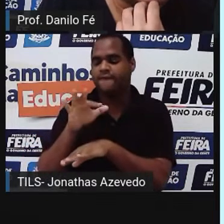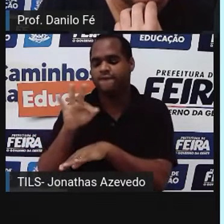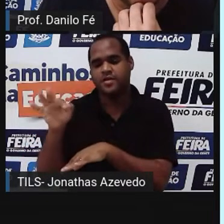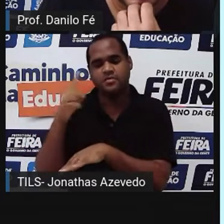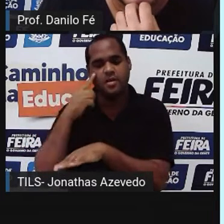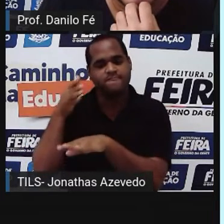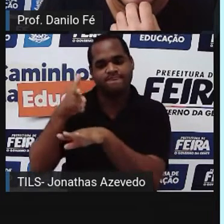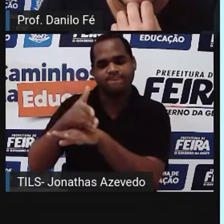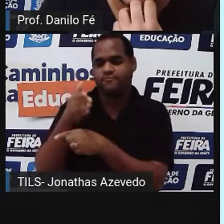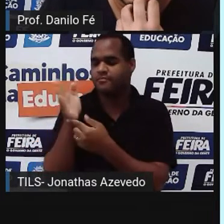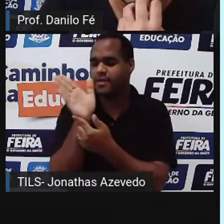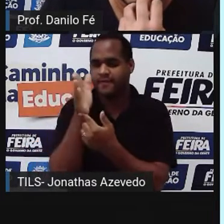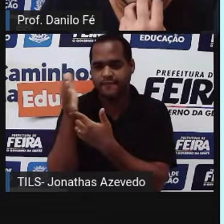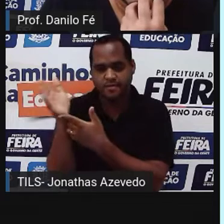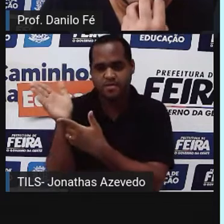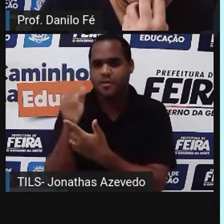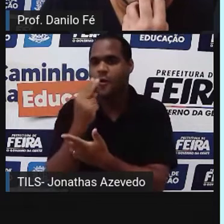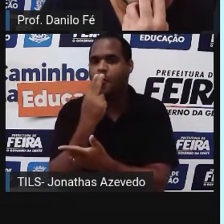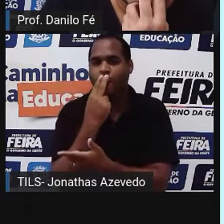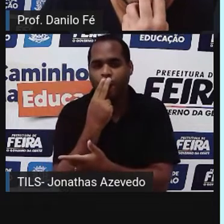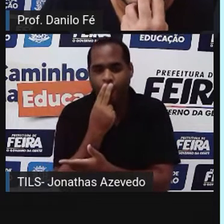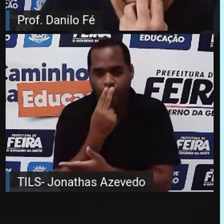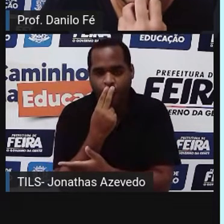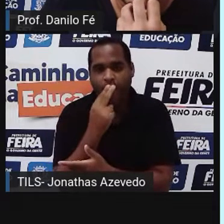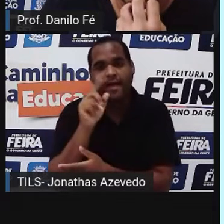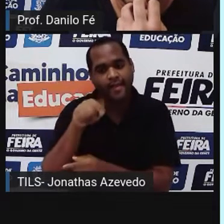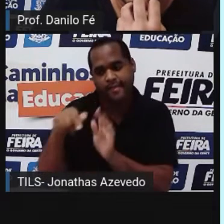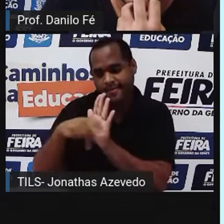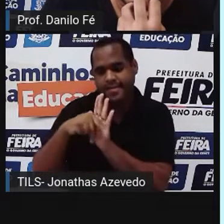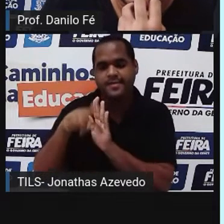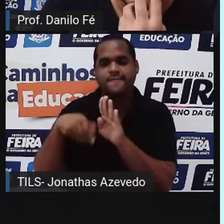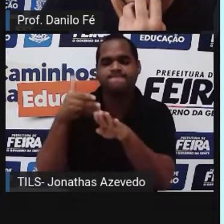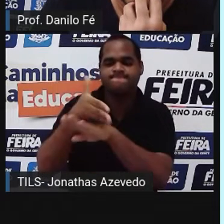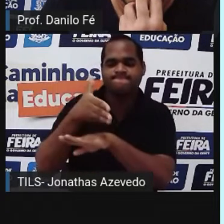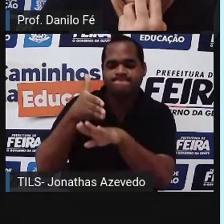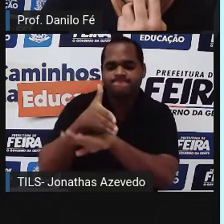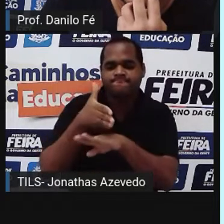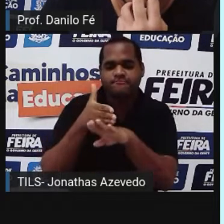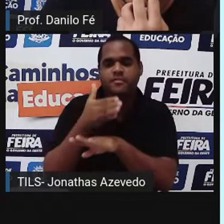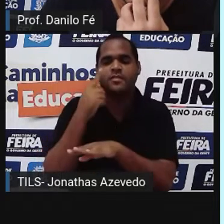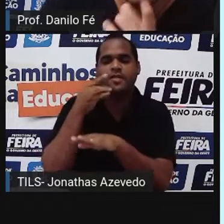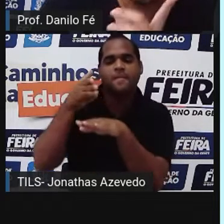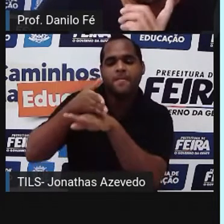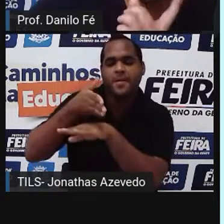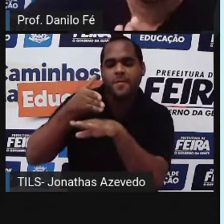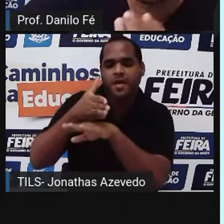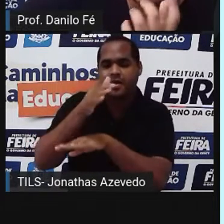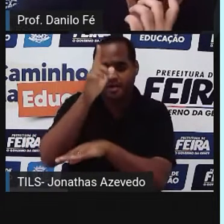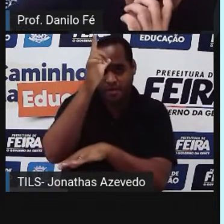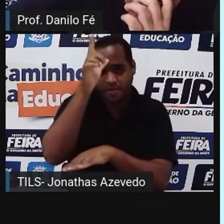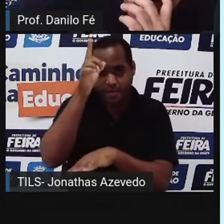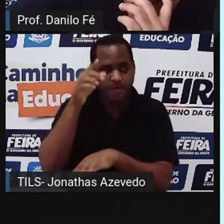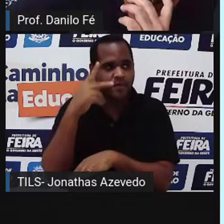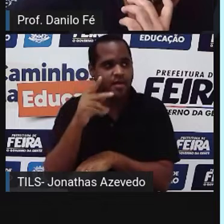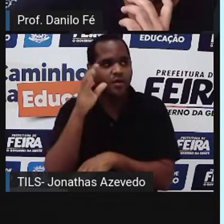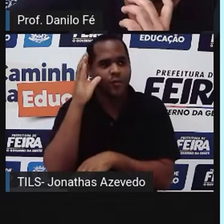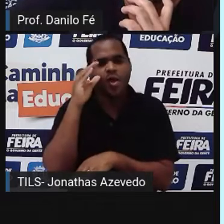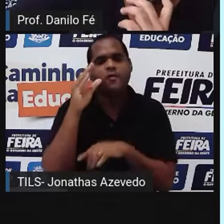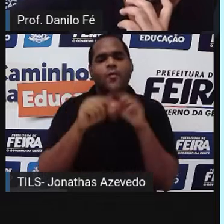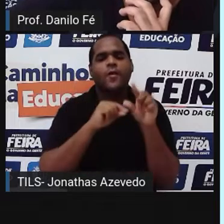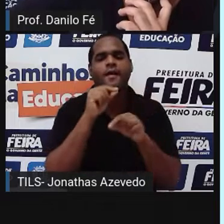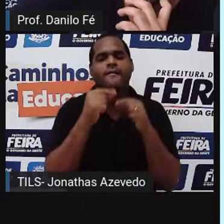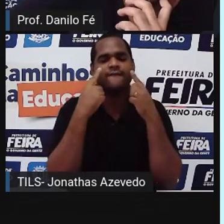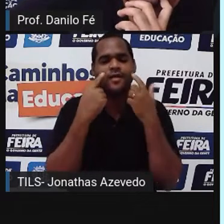a bandeira suástica nazista é invadida pela Alemanha. Só uma curiosidade, gente.